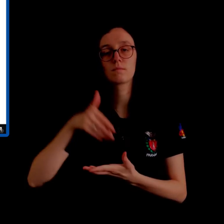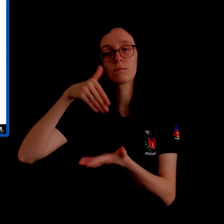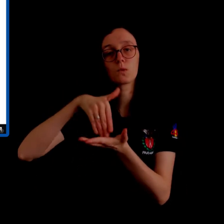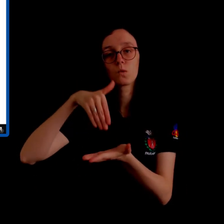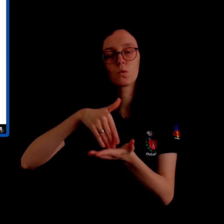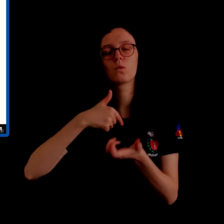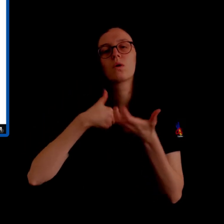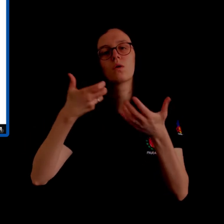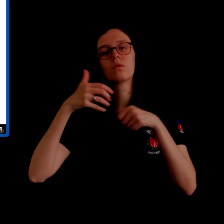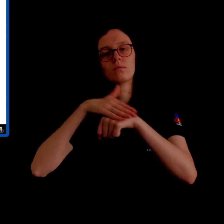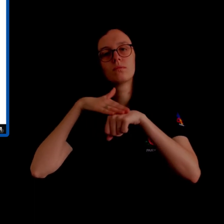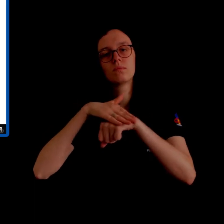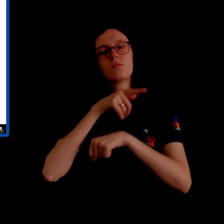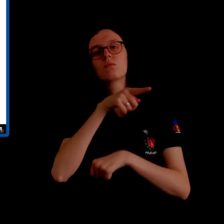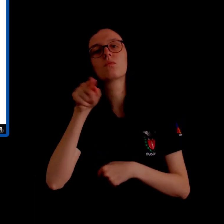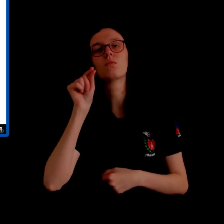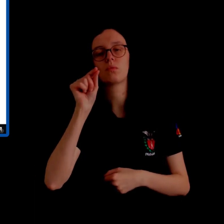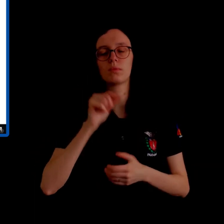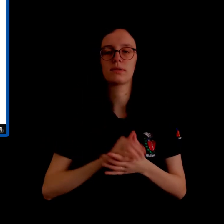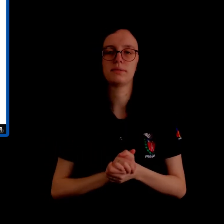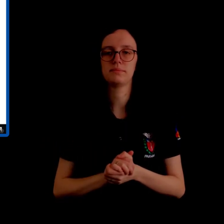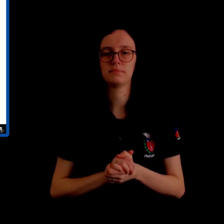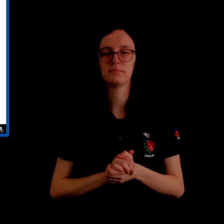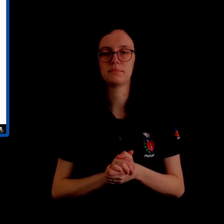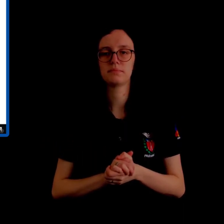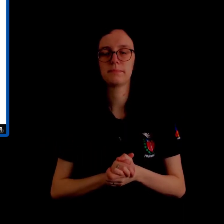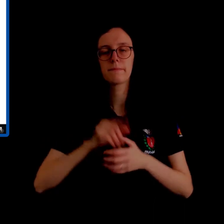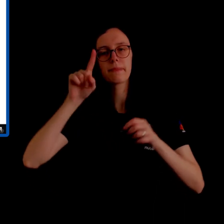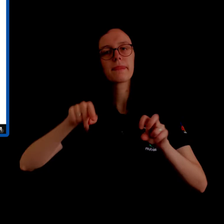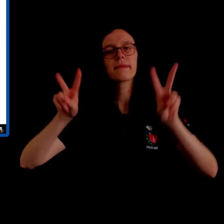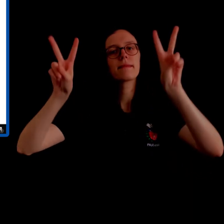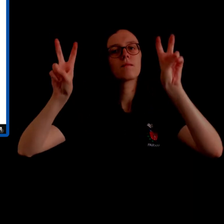queria conversar com vocês é em relação